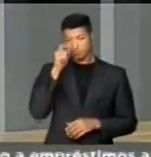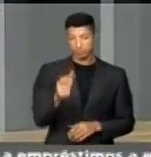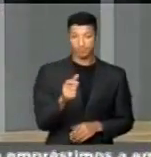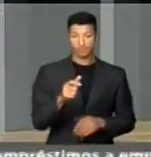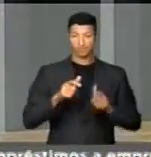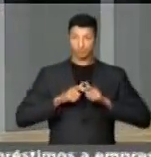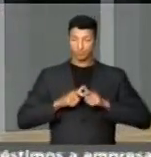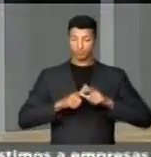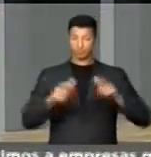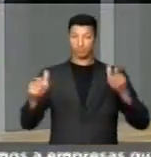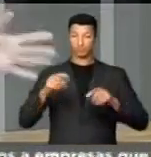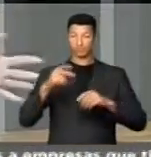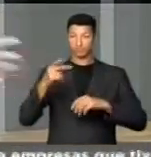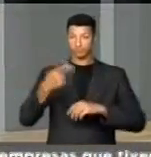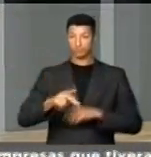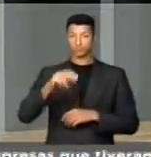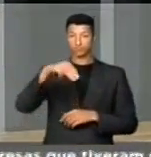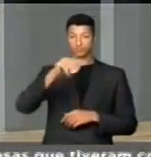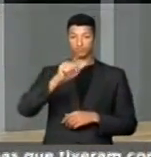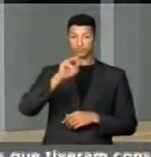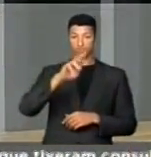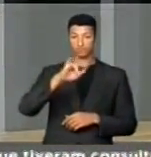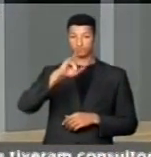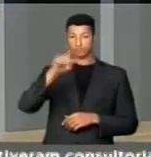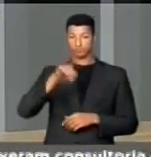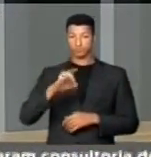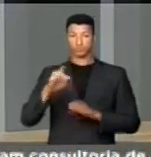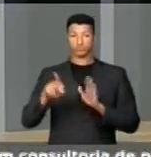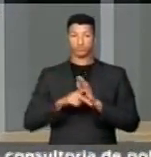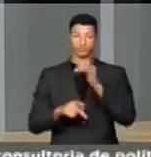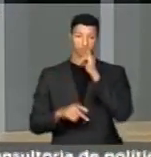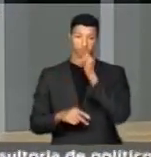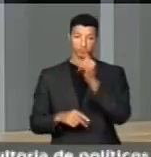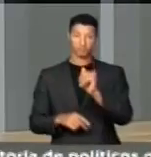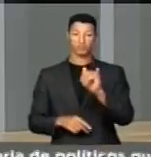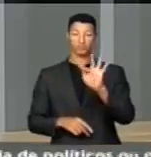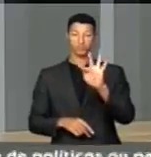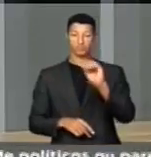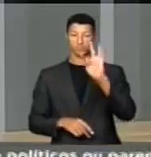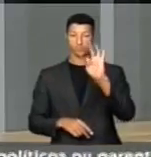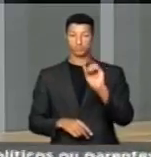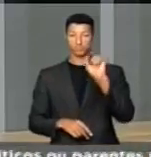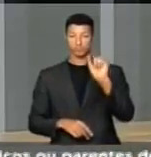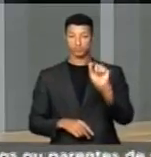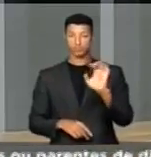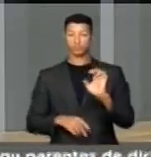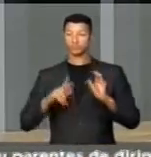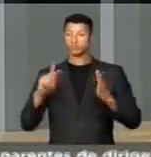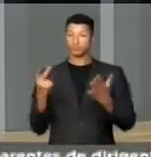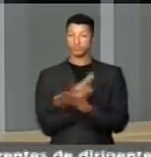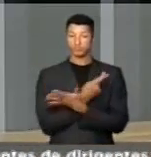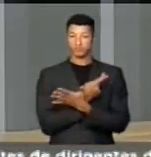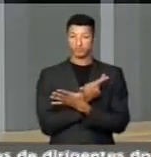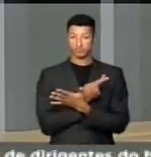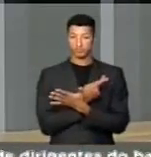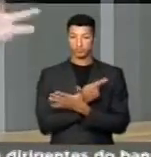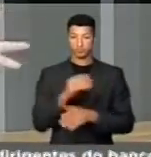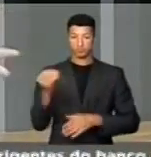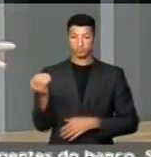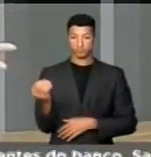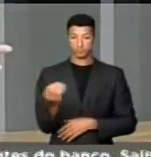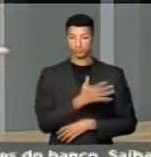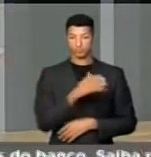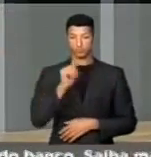em ampliar sua matriz no que diz respeito à energia fotovoltaica, de que aconteçam